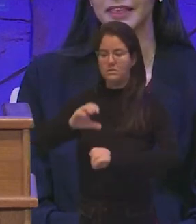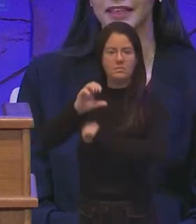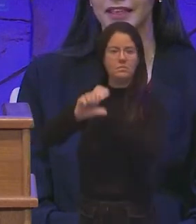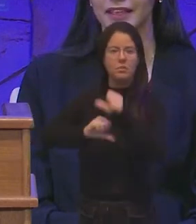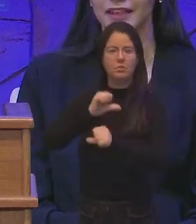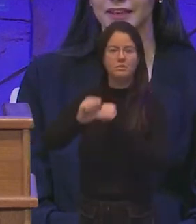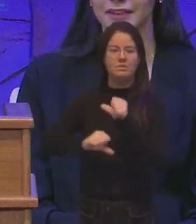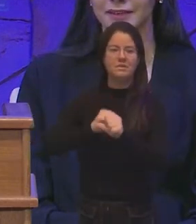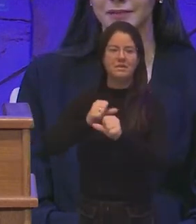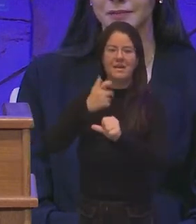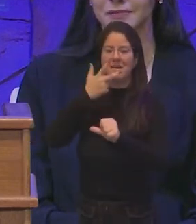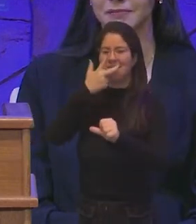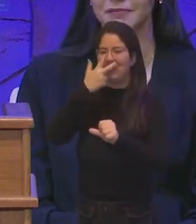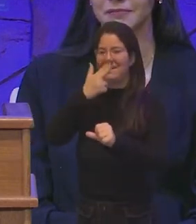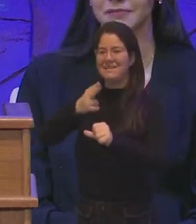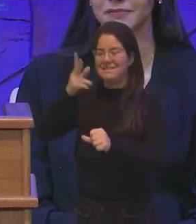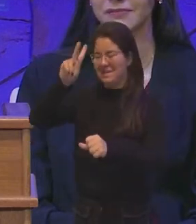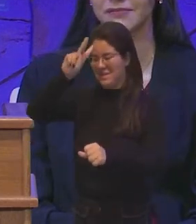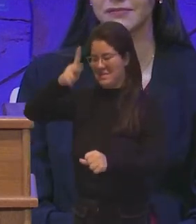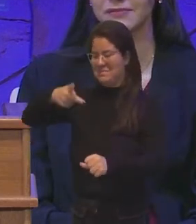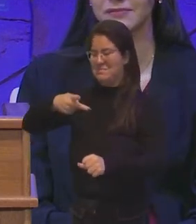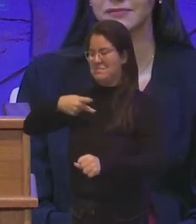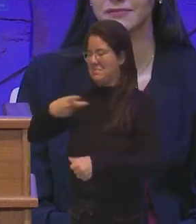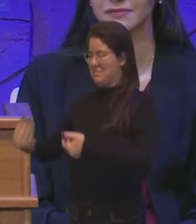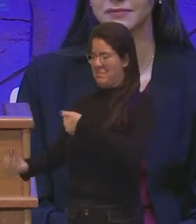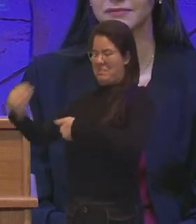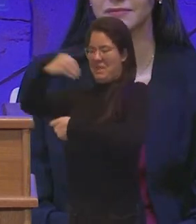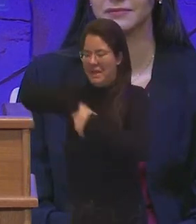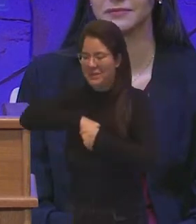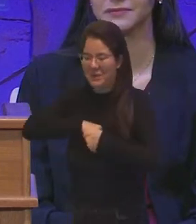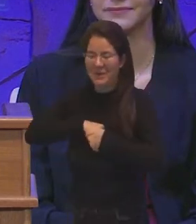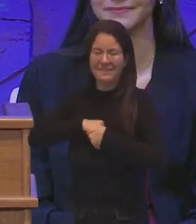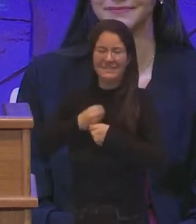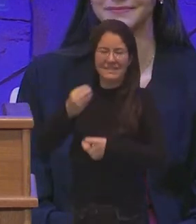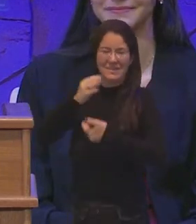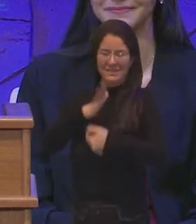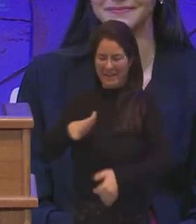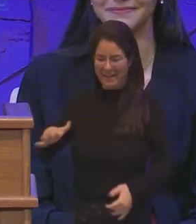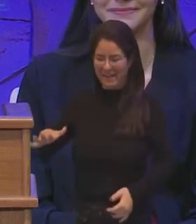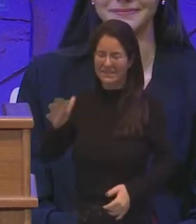iniquidade acabou de ser instalada na vida desse pequeno ser.